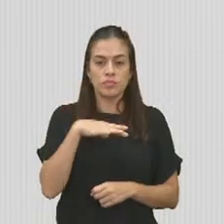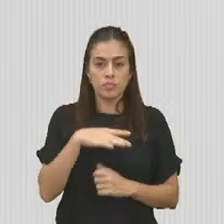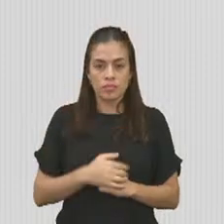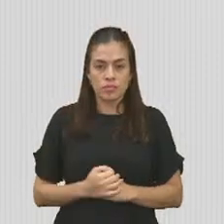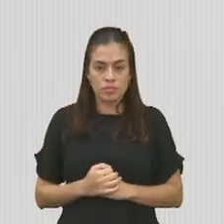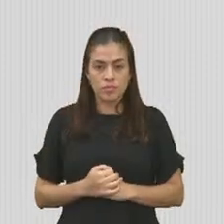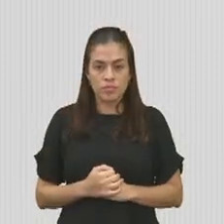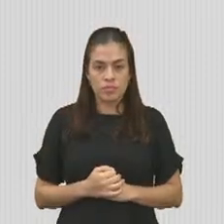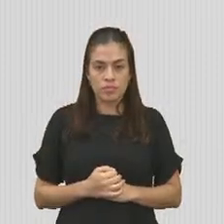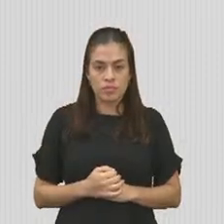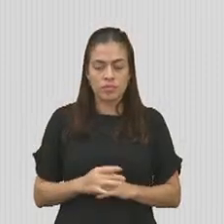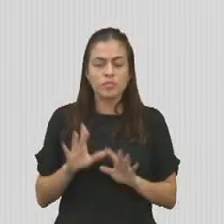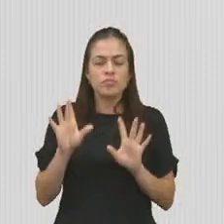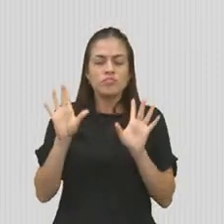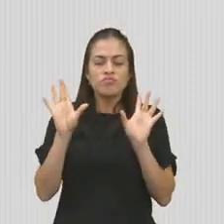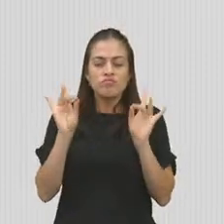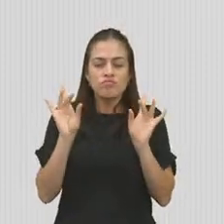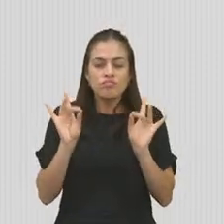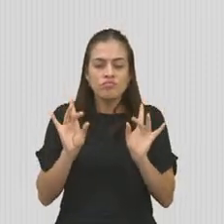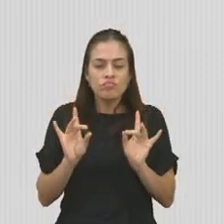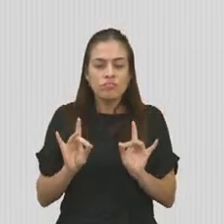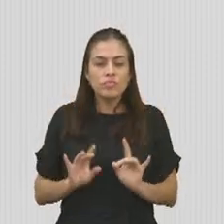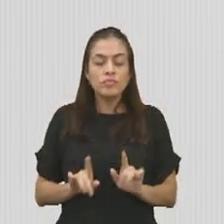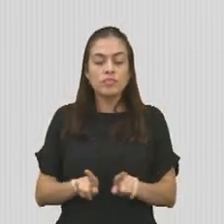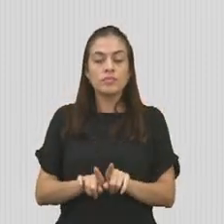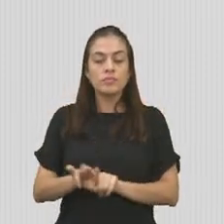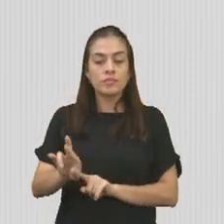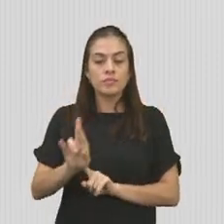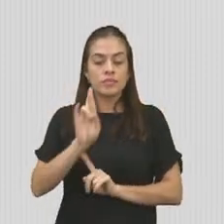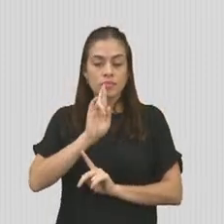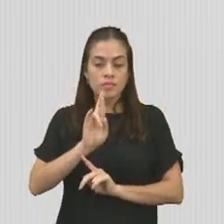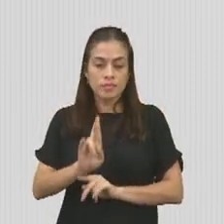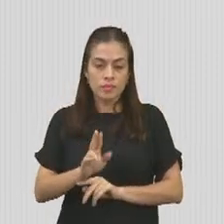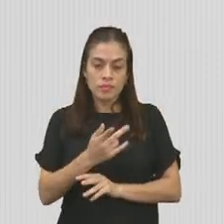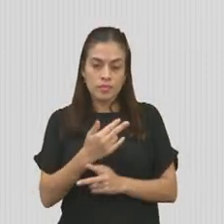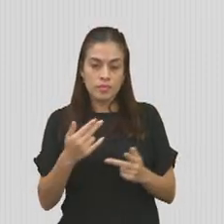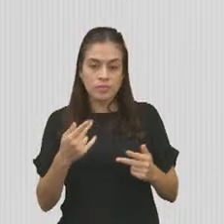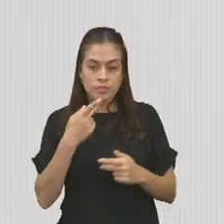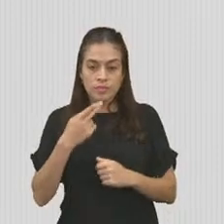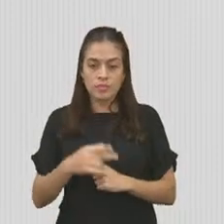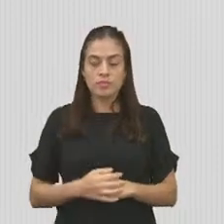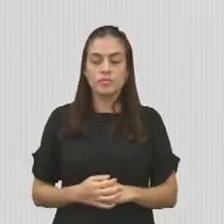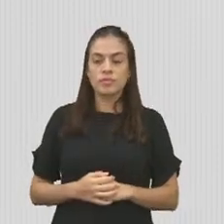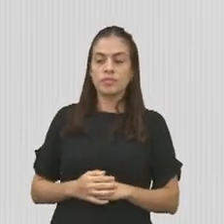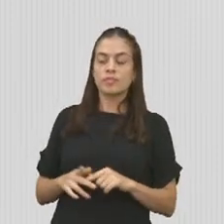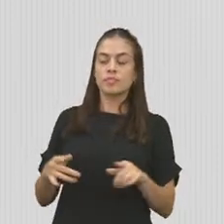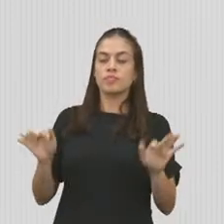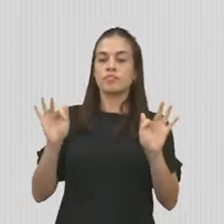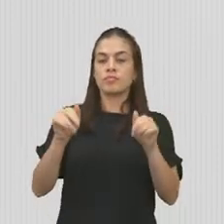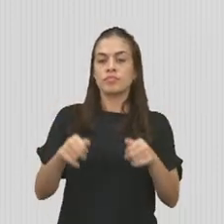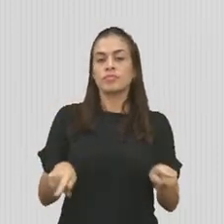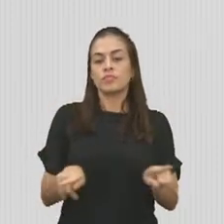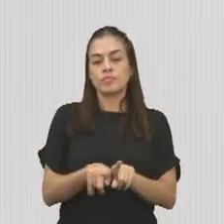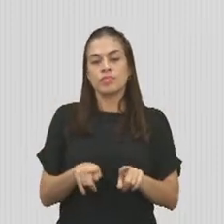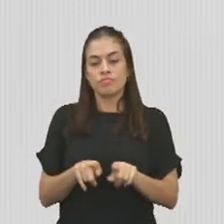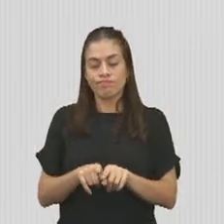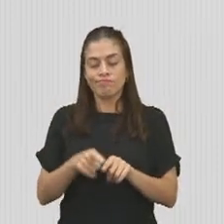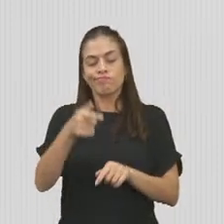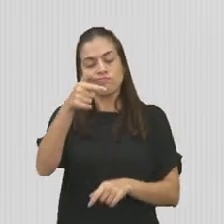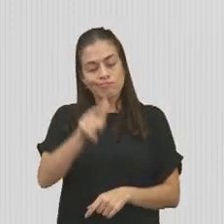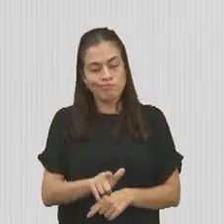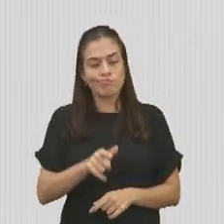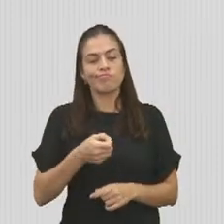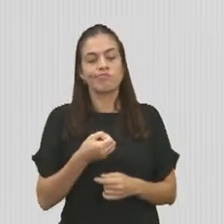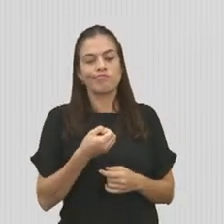Falar dele no detalhe e também dar resposta a algumas considerações que foram feitas. E aí, para finalizar, mais uma vez a gente tem que falar sobre educação. A gente